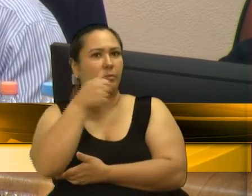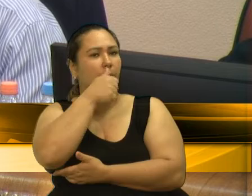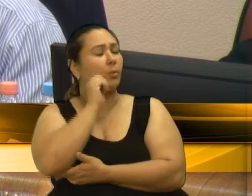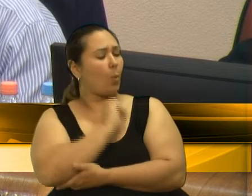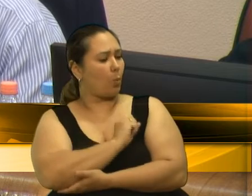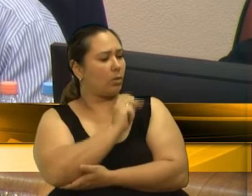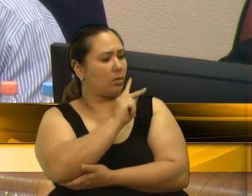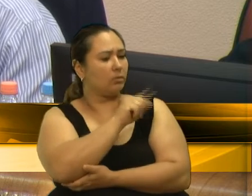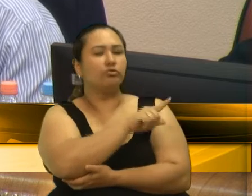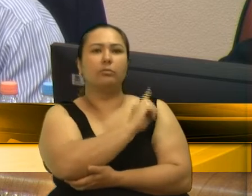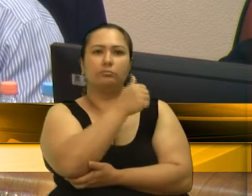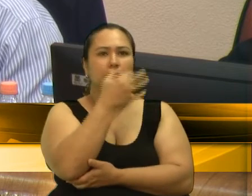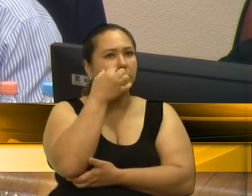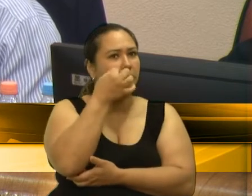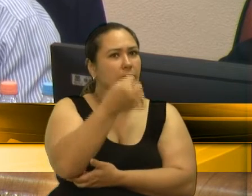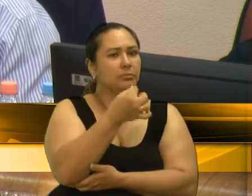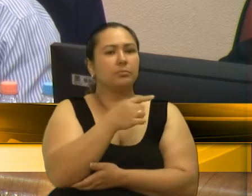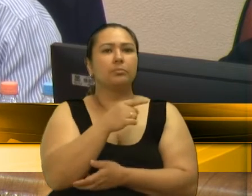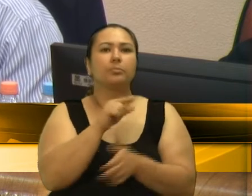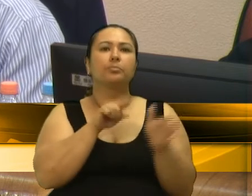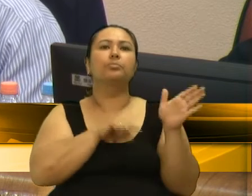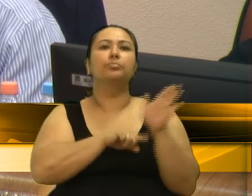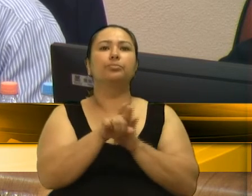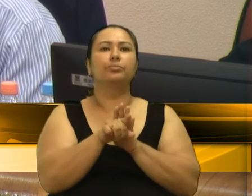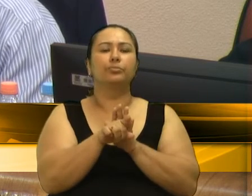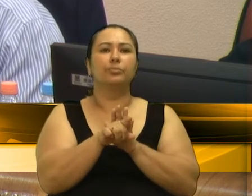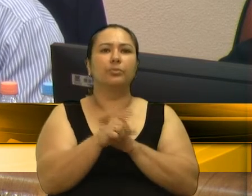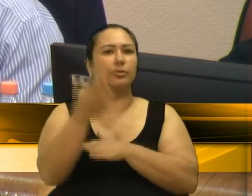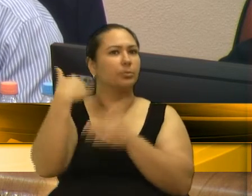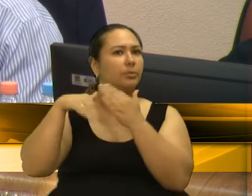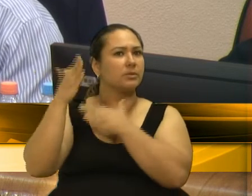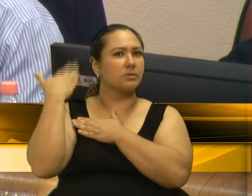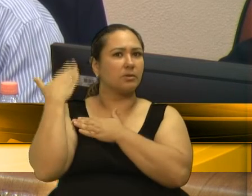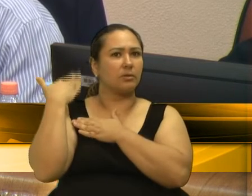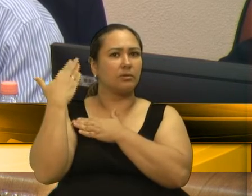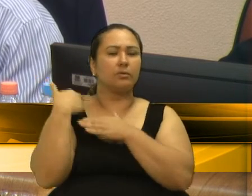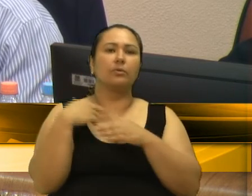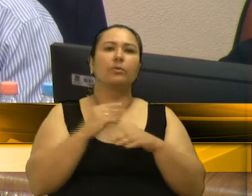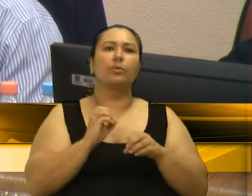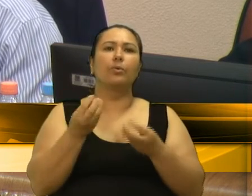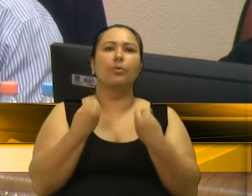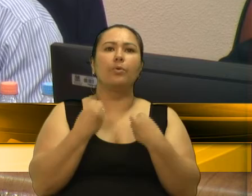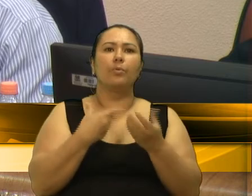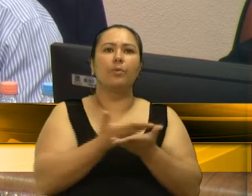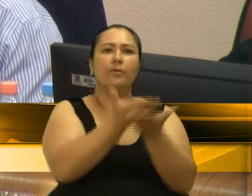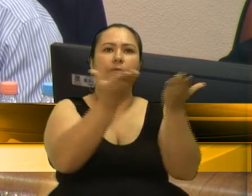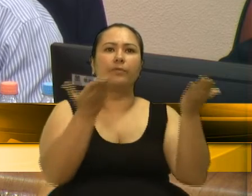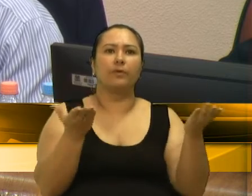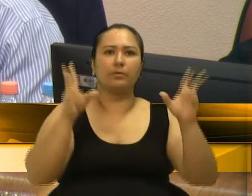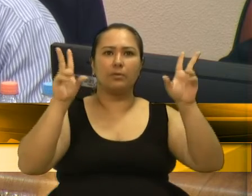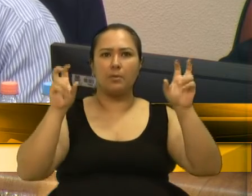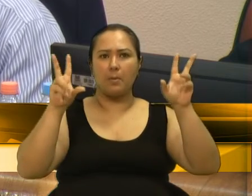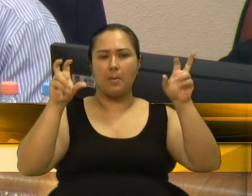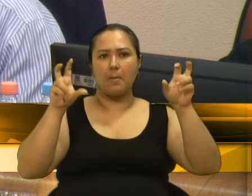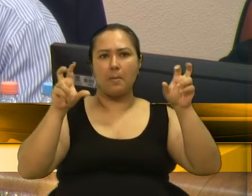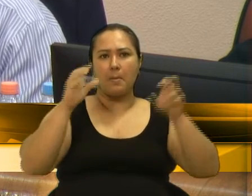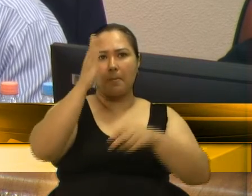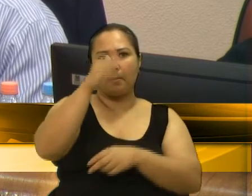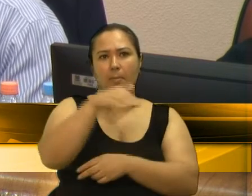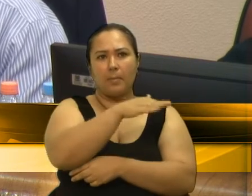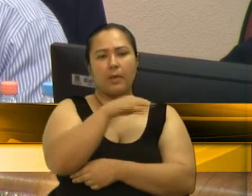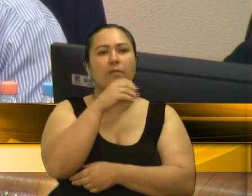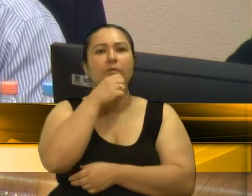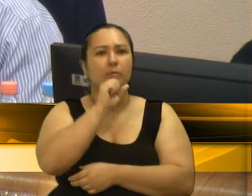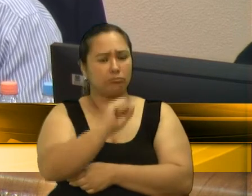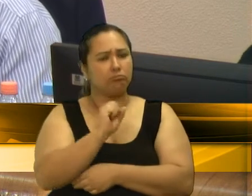Vossa Excelência já presenciou uma pergunta no passado, a realização do evento denominado Bênção dos Freios Capuchinhos, sim, participei da edição